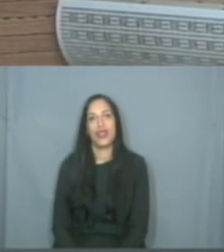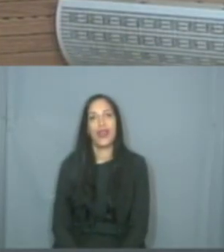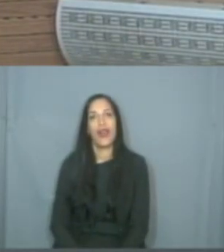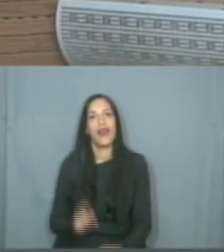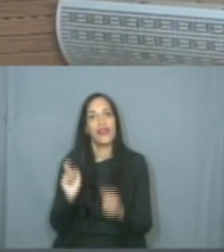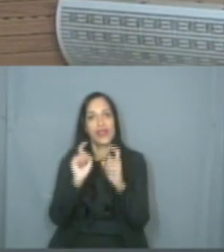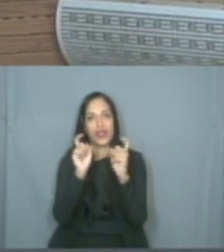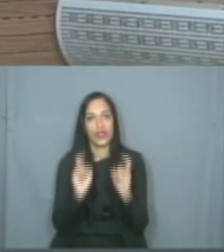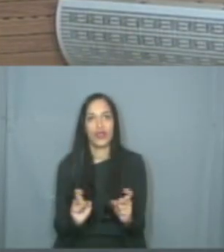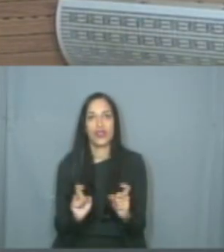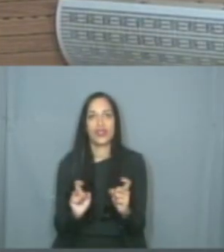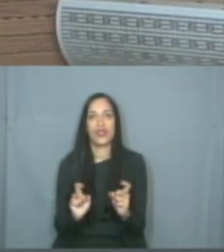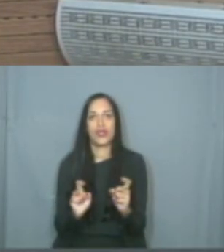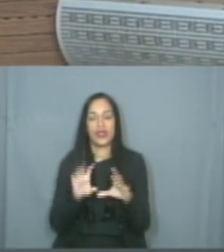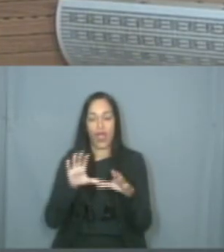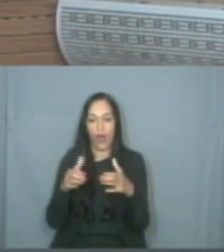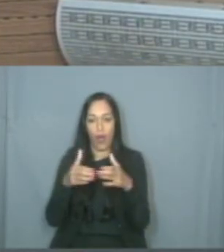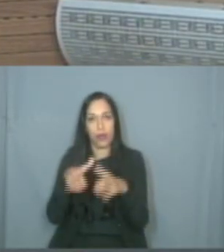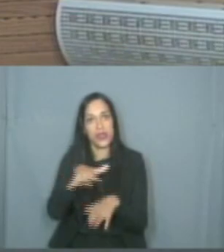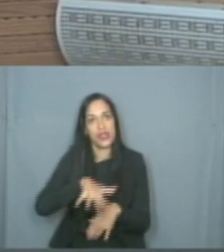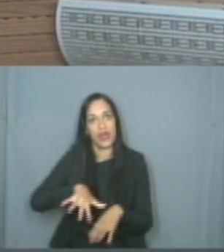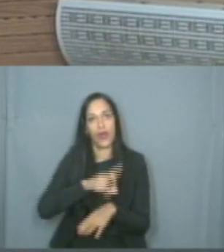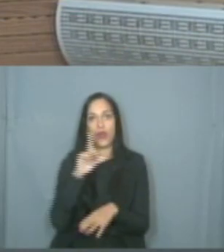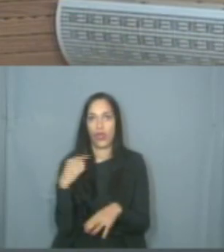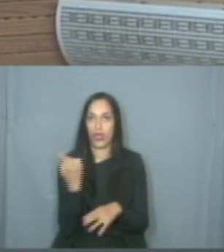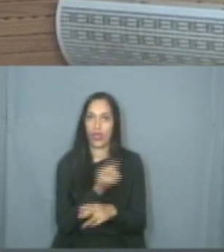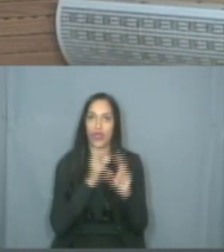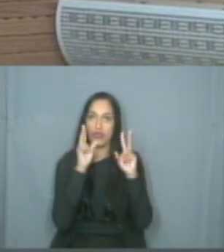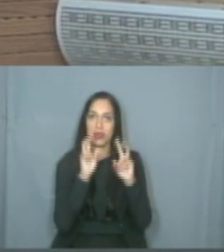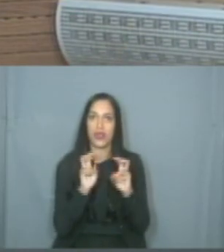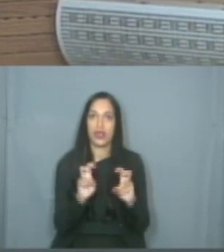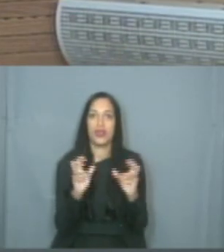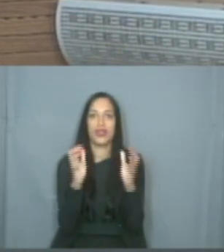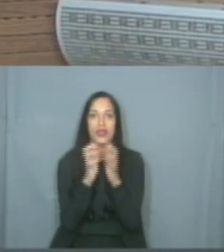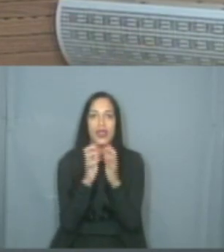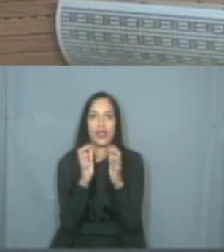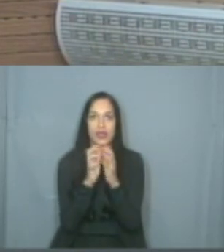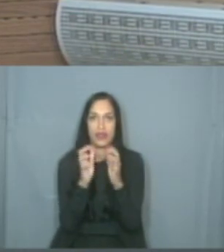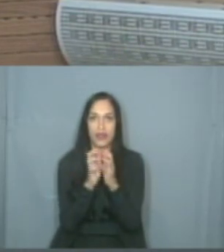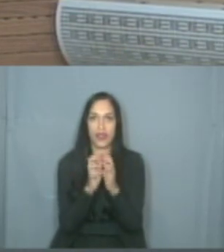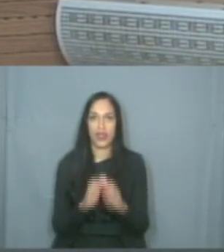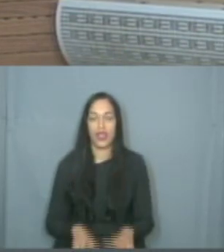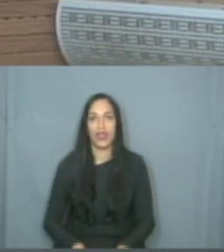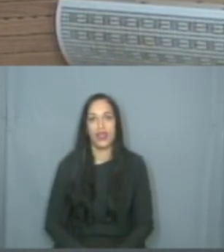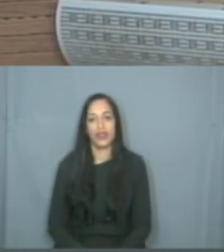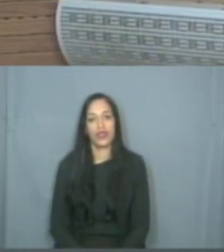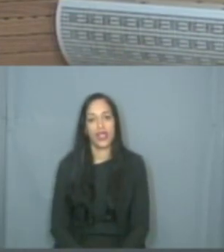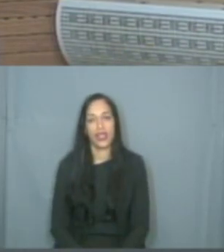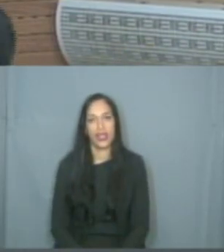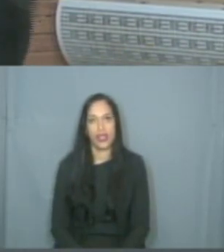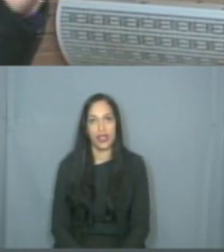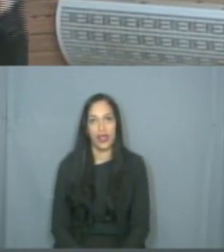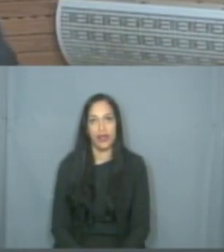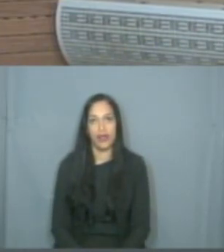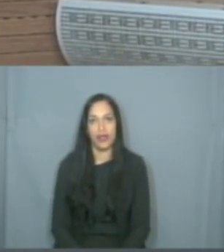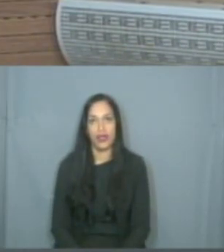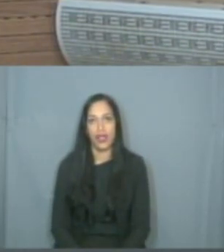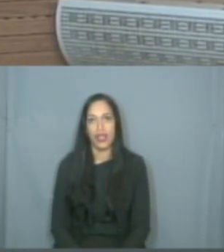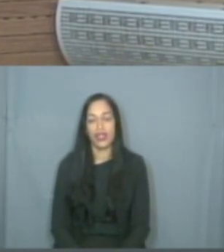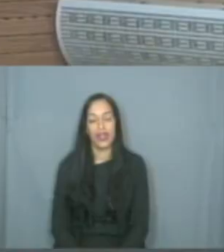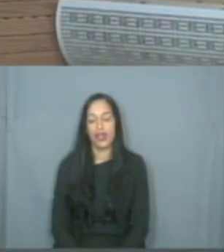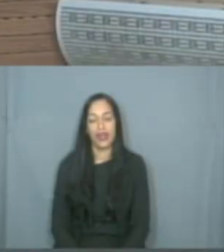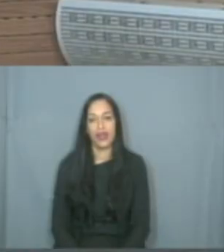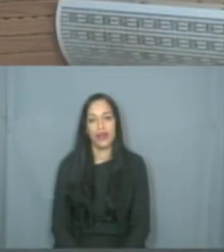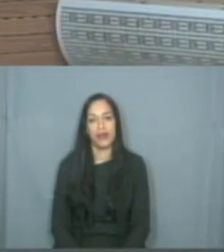nós fizemos no seio da comissão, nós percebemos que o Recife é um bairro, é uma cidade, onde nos bairros principais